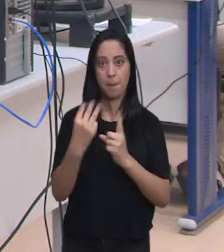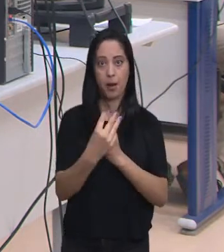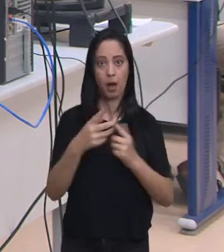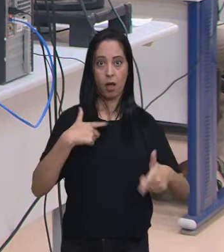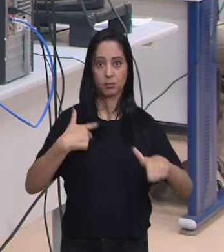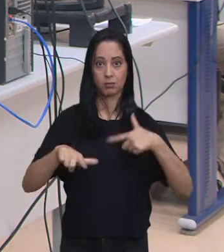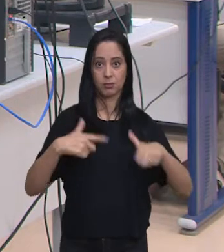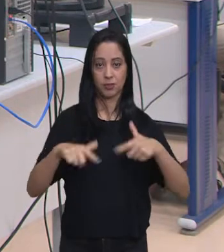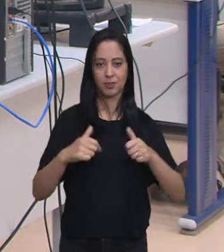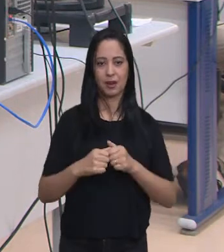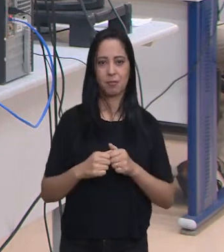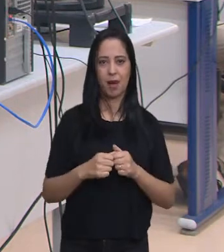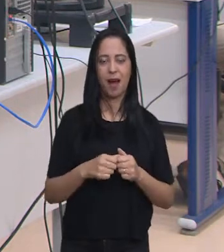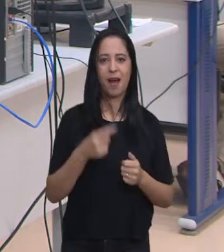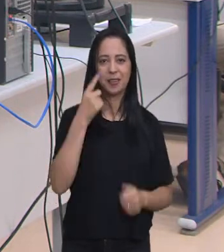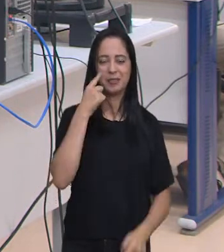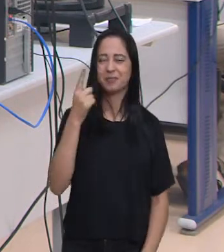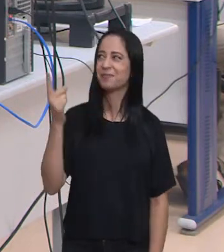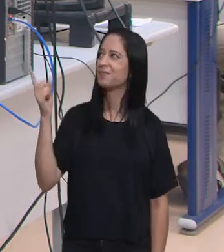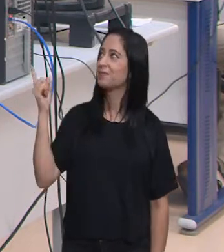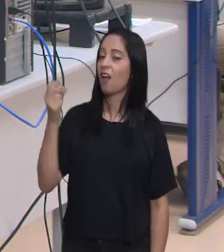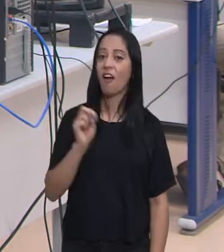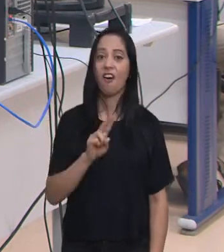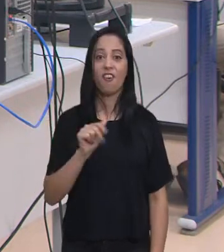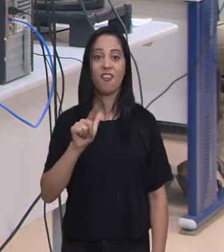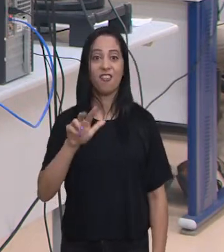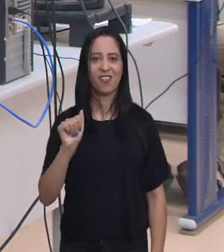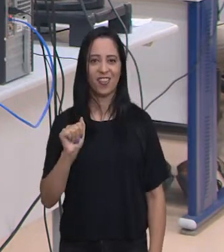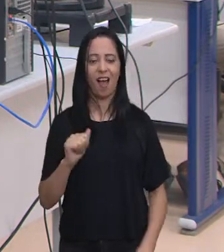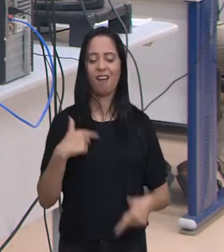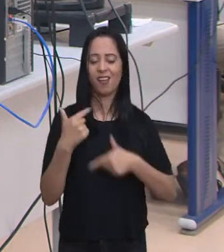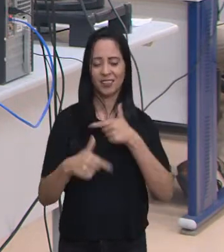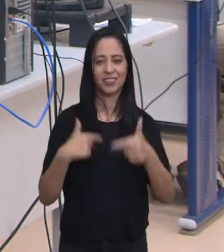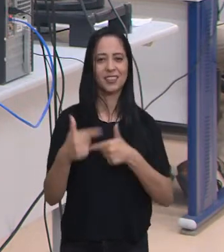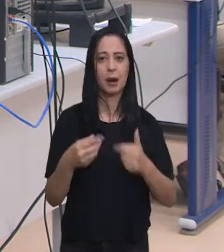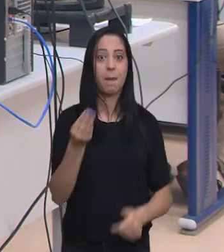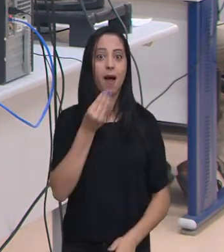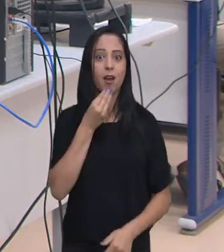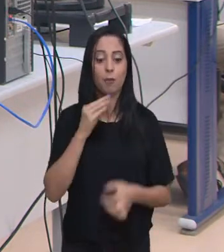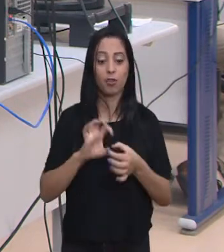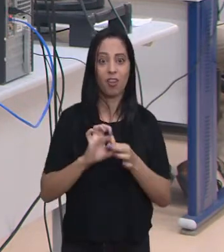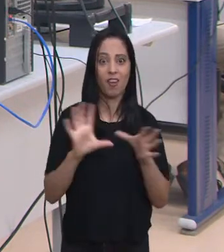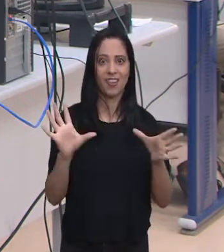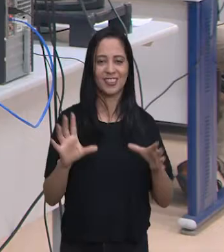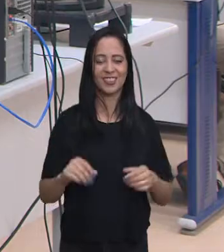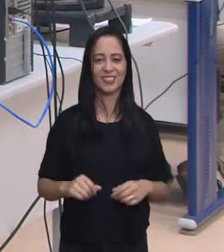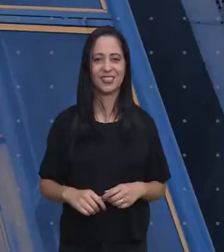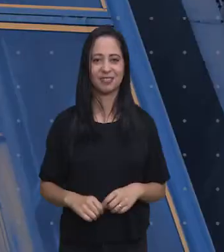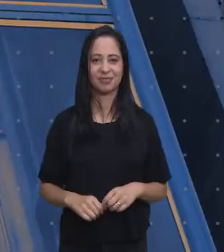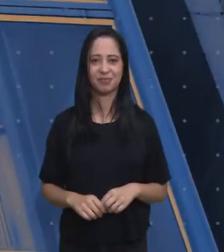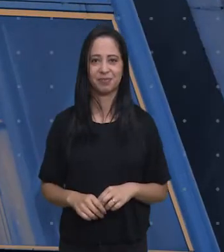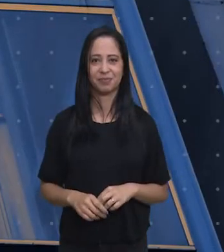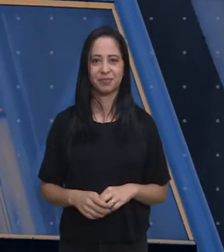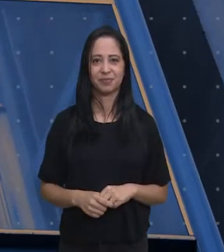A gente acompanha na nossa agenda de serviços as oportunidades de emprego disponíveis no PAT de São José.